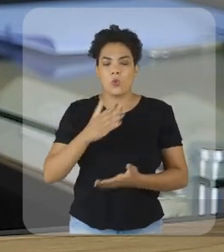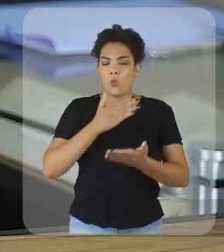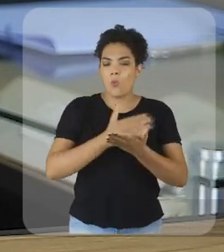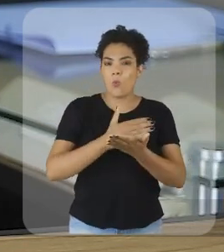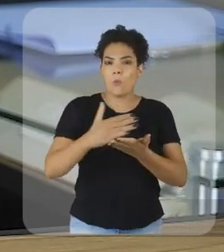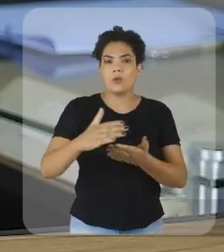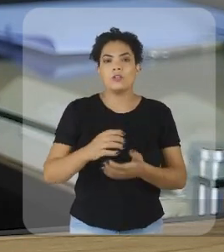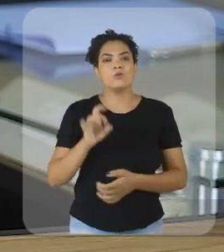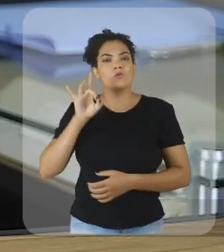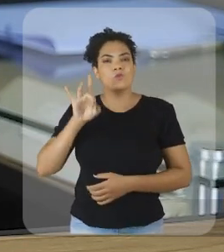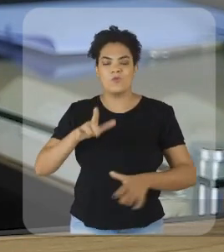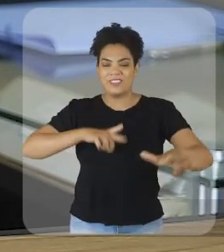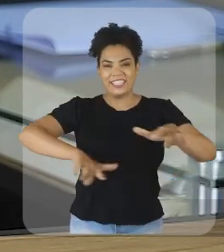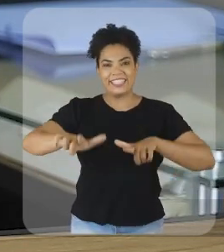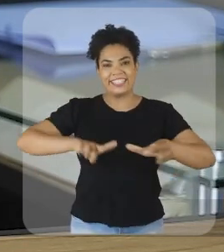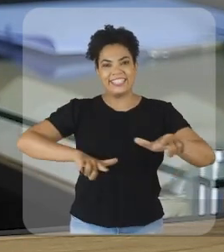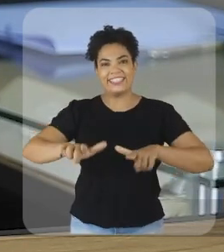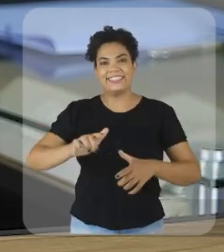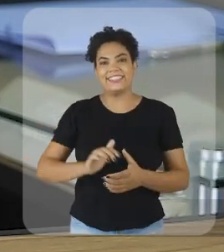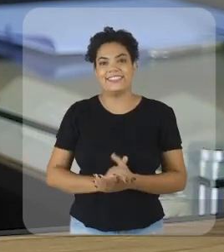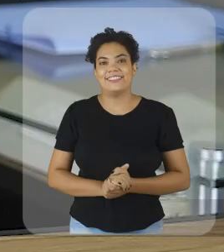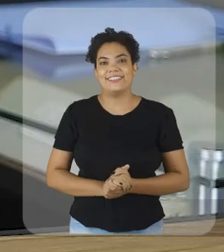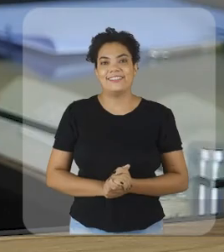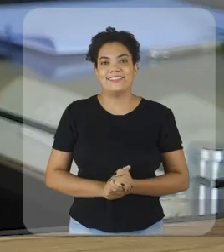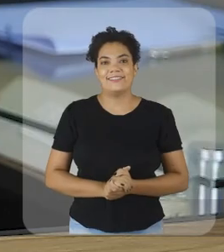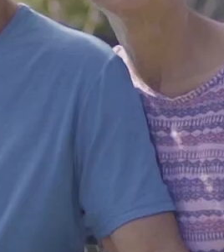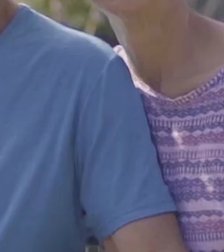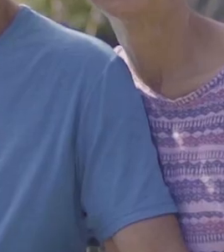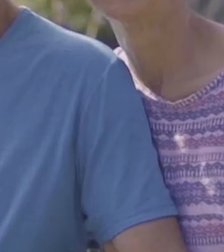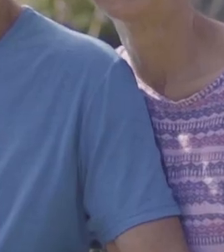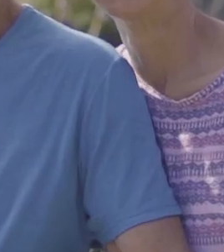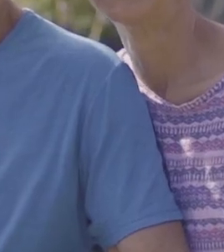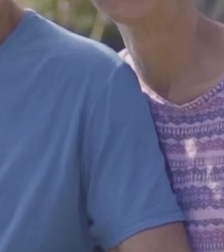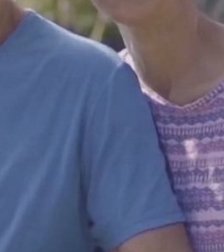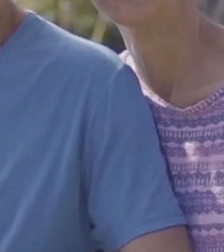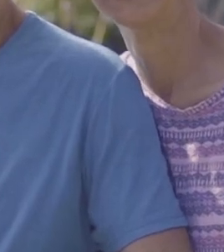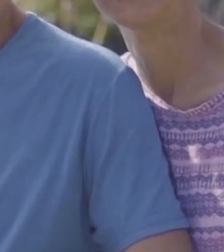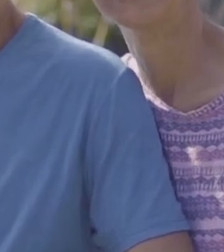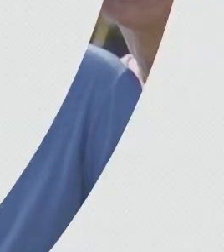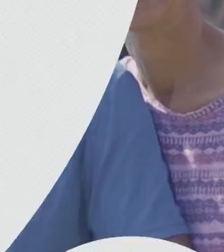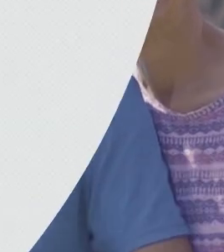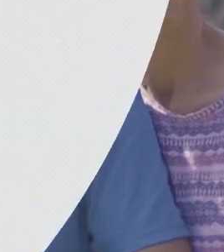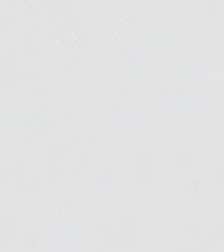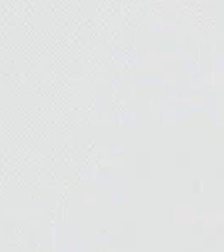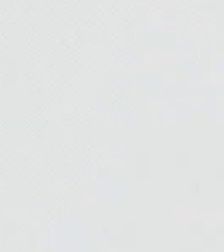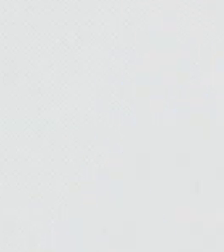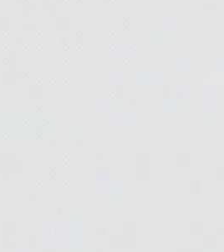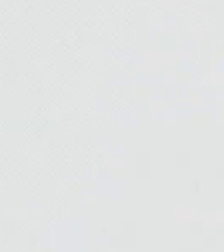melhor. É só o começo, é só trabalho. Benevides muda.